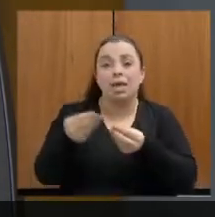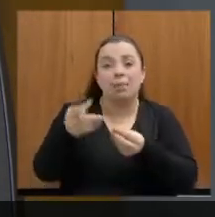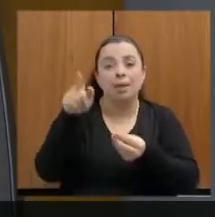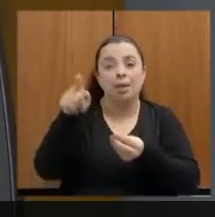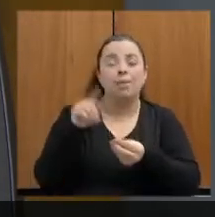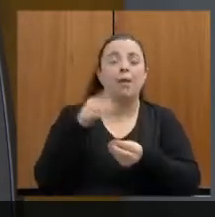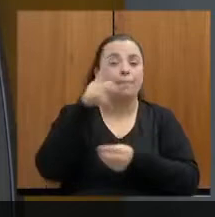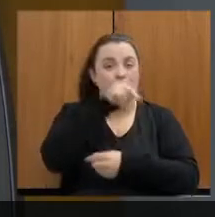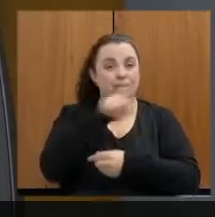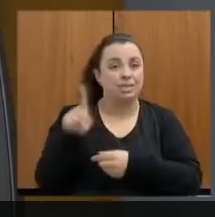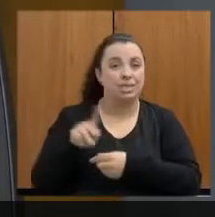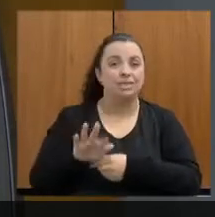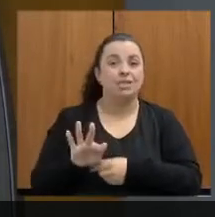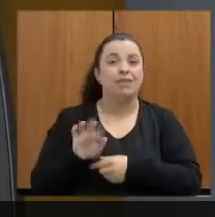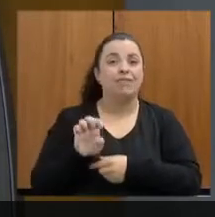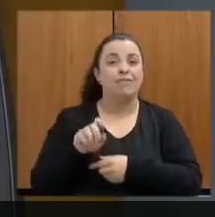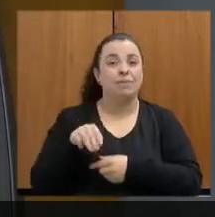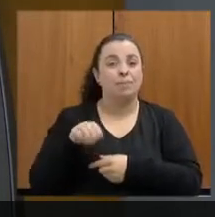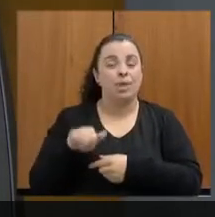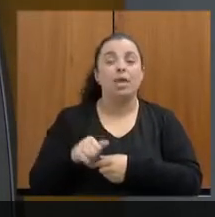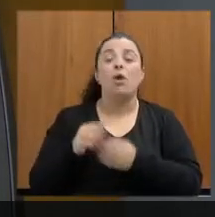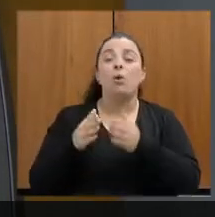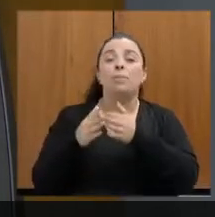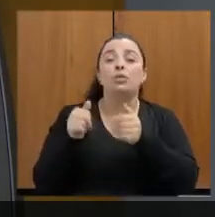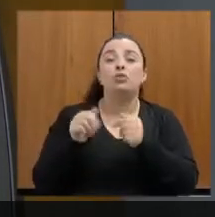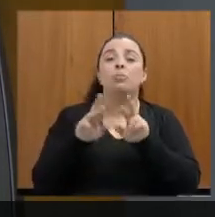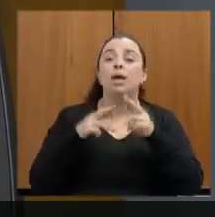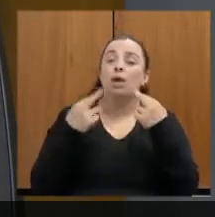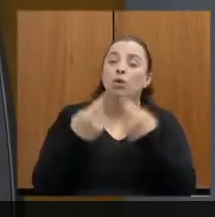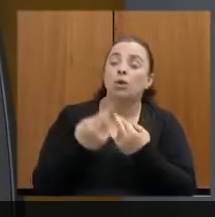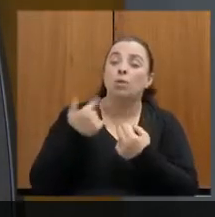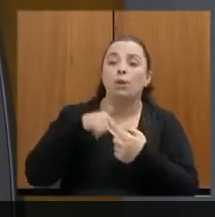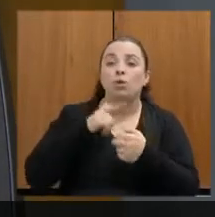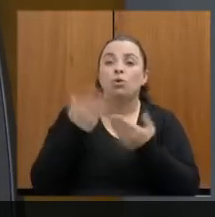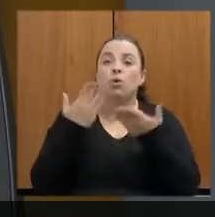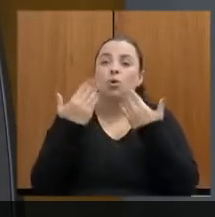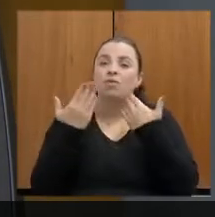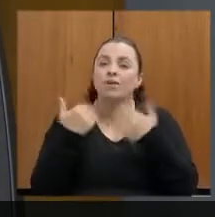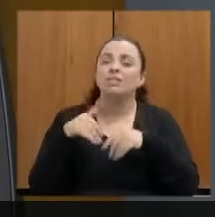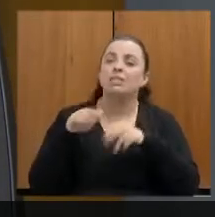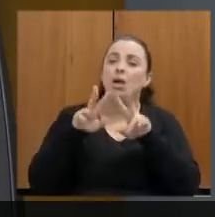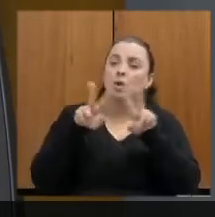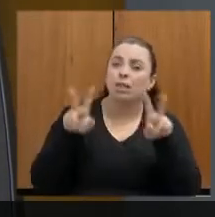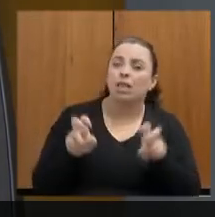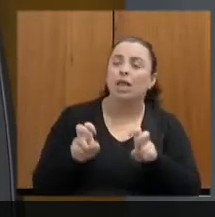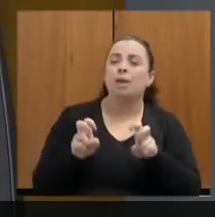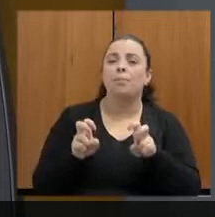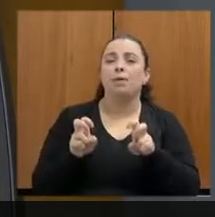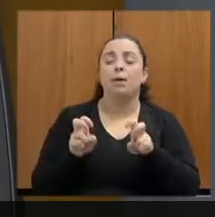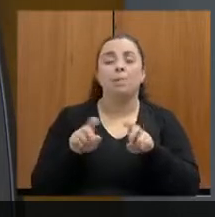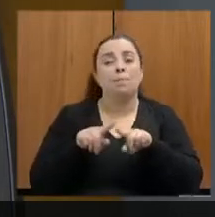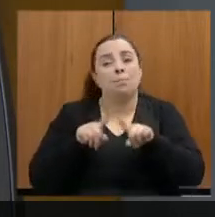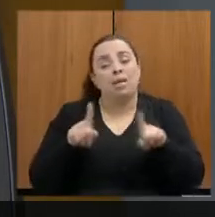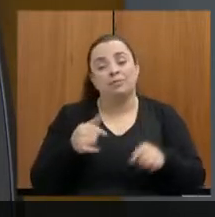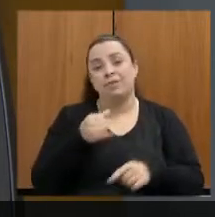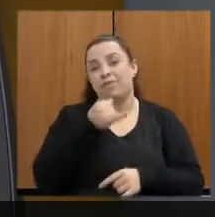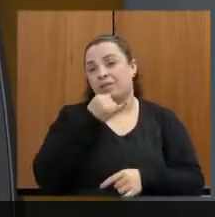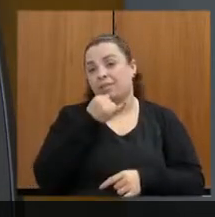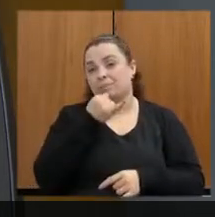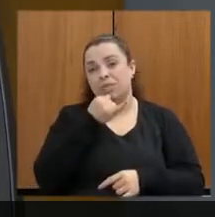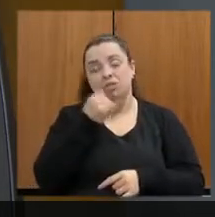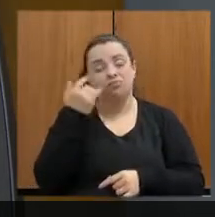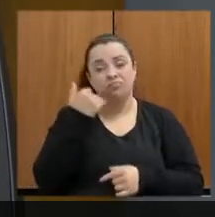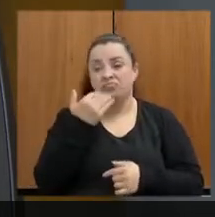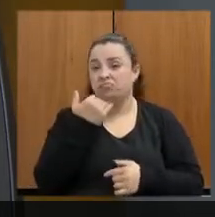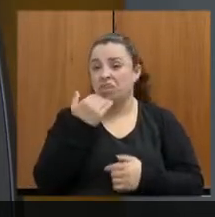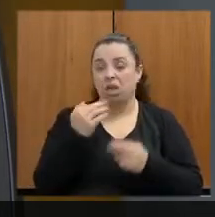solicitei uma reunião para que pudéssemos conversar sobre e de forma séria esse assunto infelizmente não foi